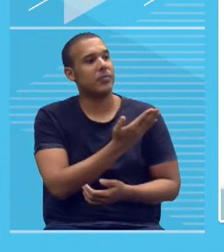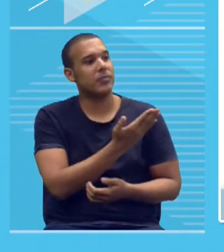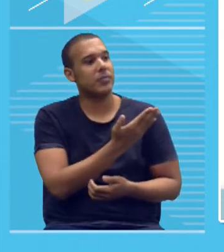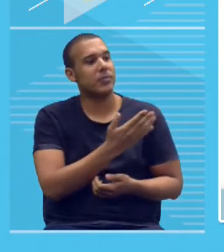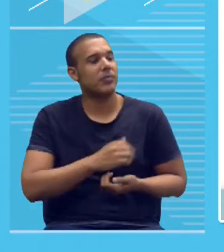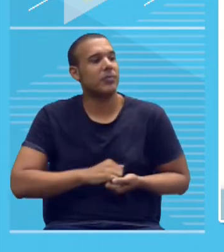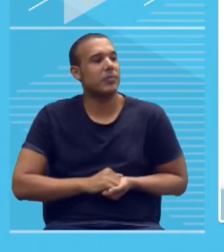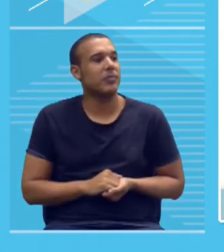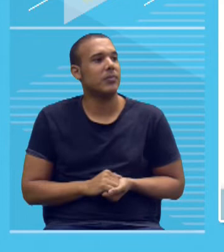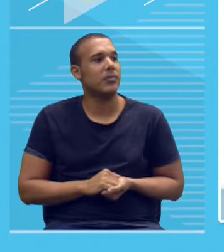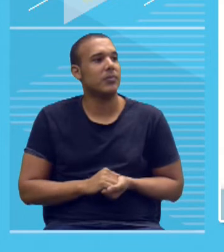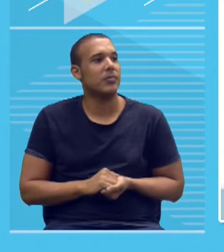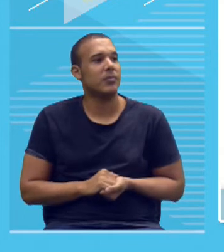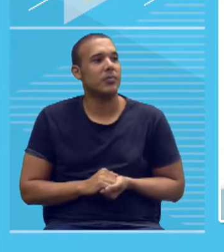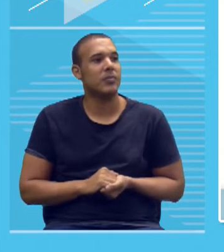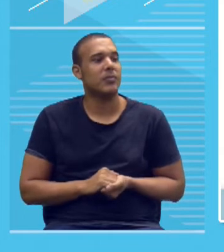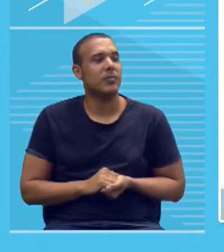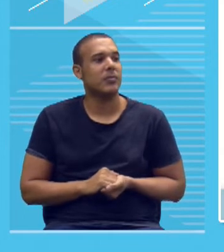por cento de